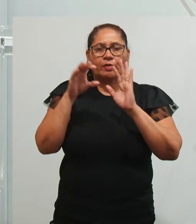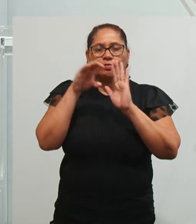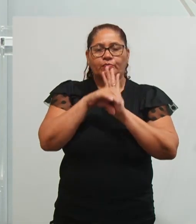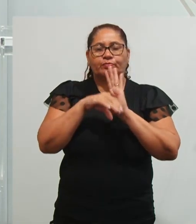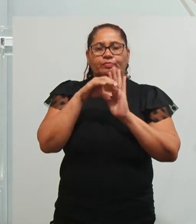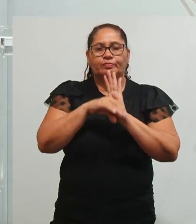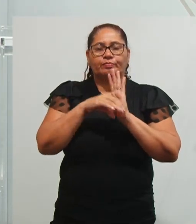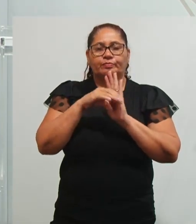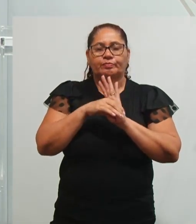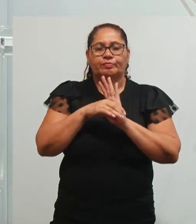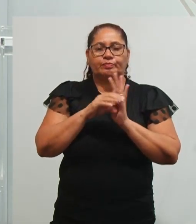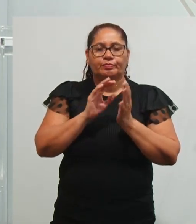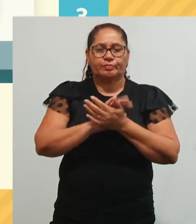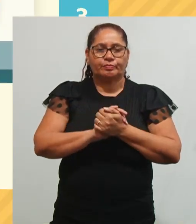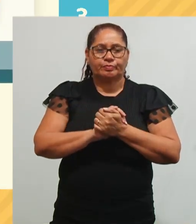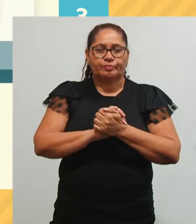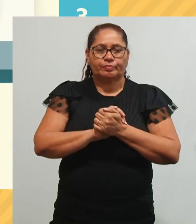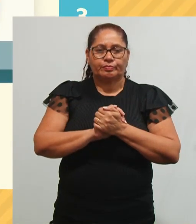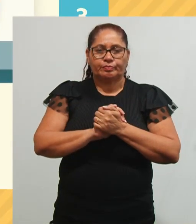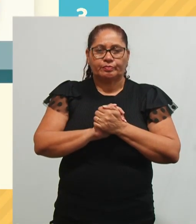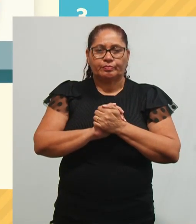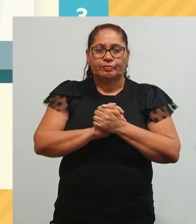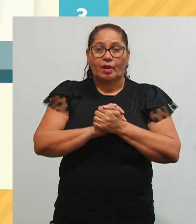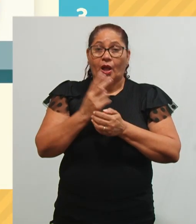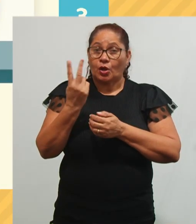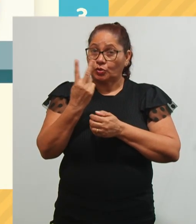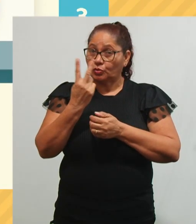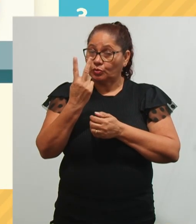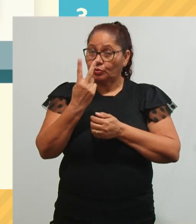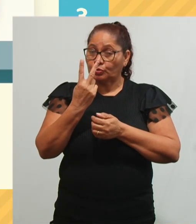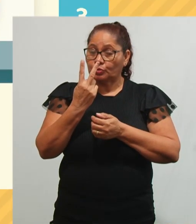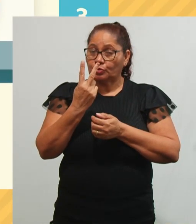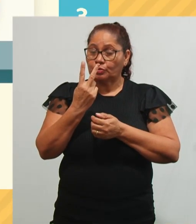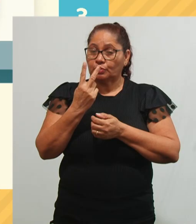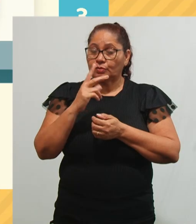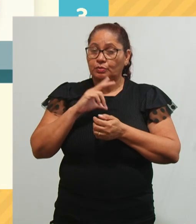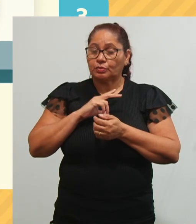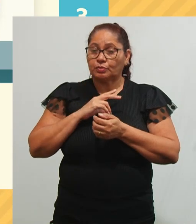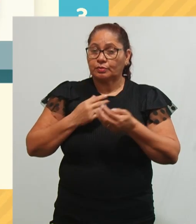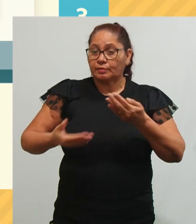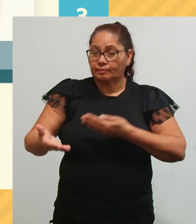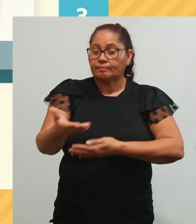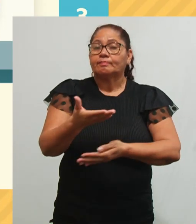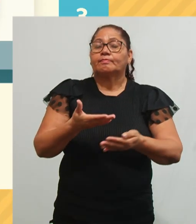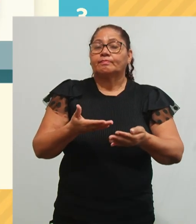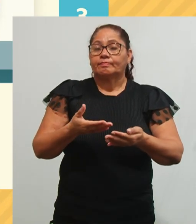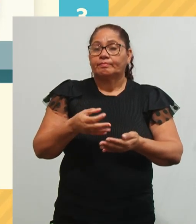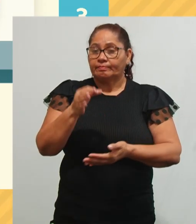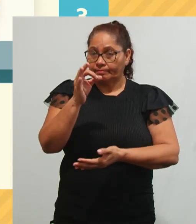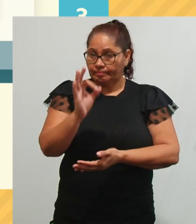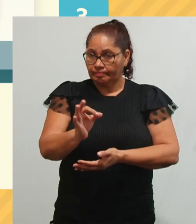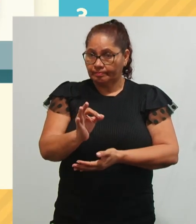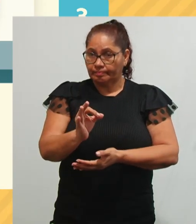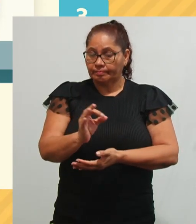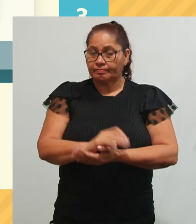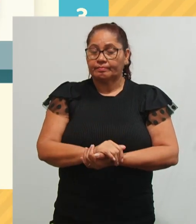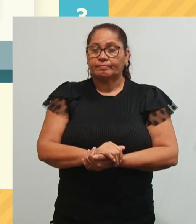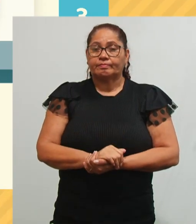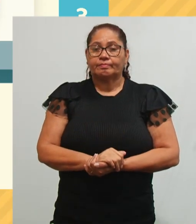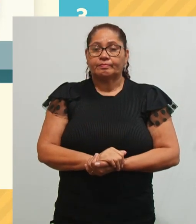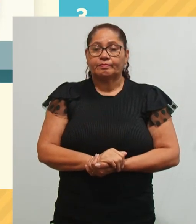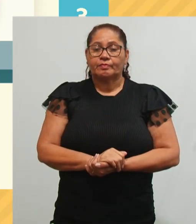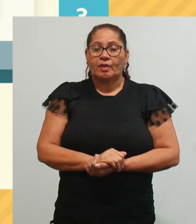conceito, digamos assim. E aí, né, as duas, elas se relacionam, evidentemente, né? Elas são intrínsecas,